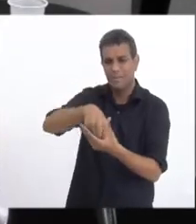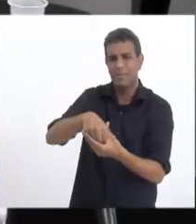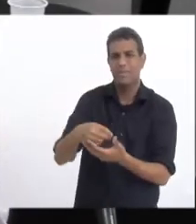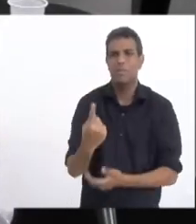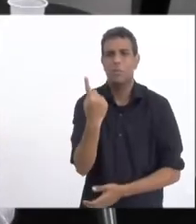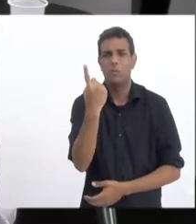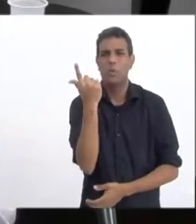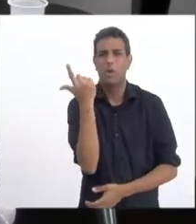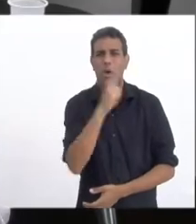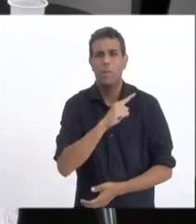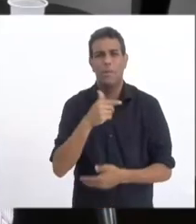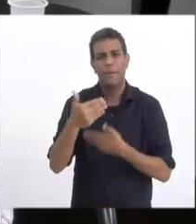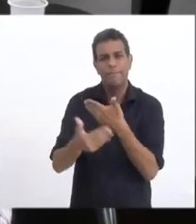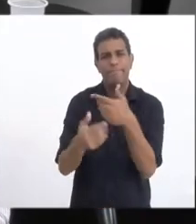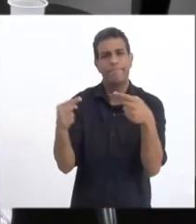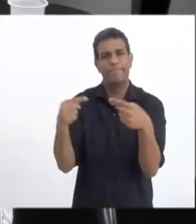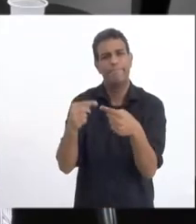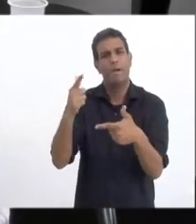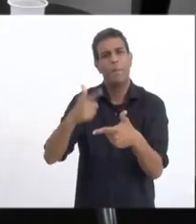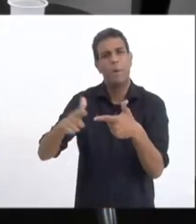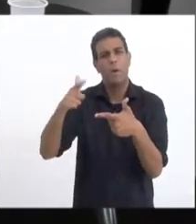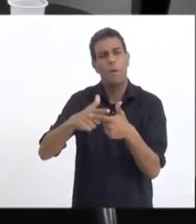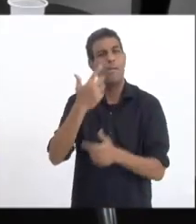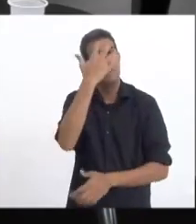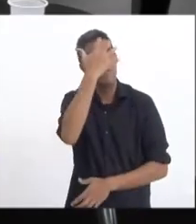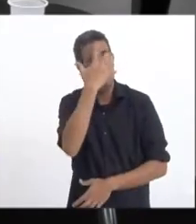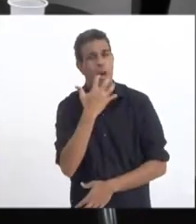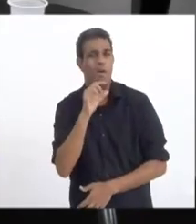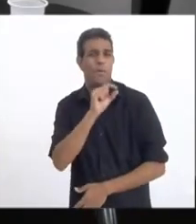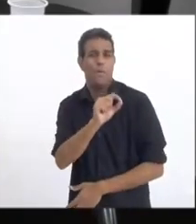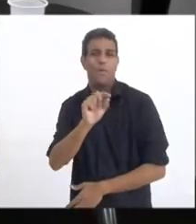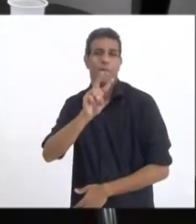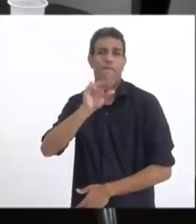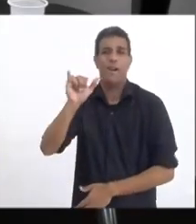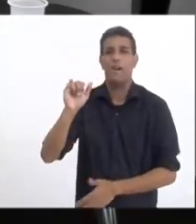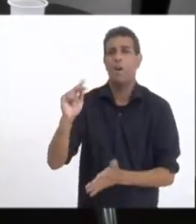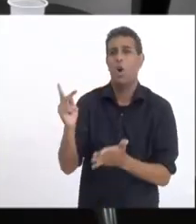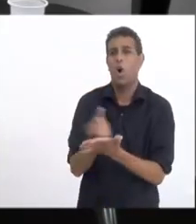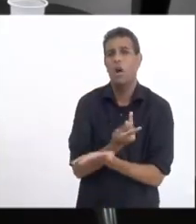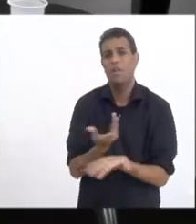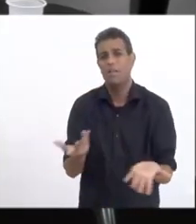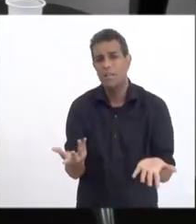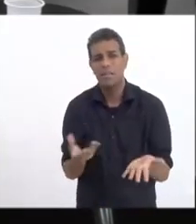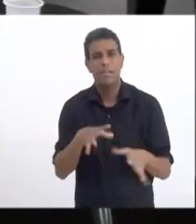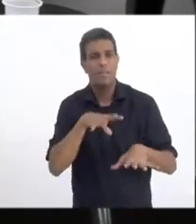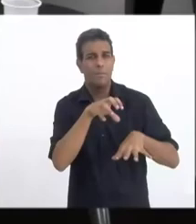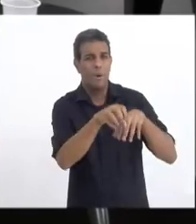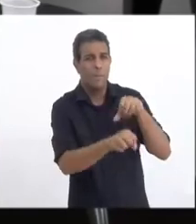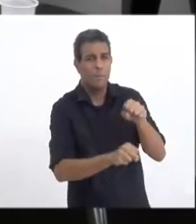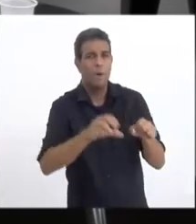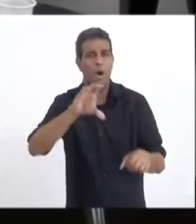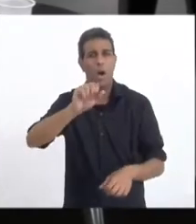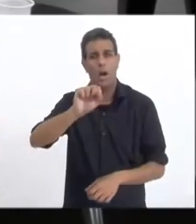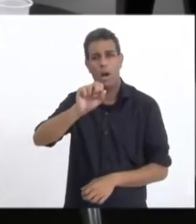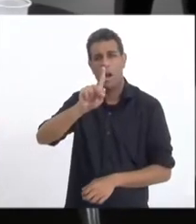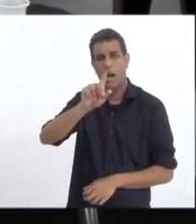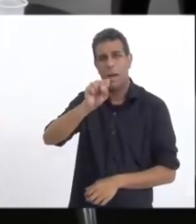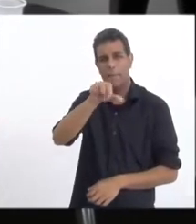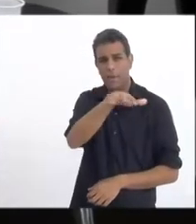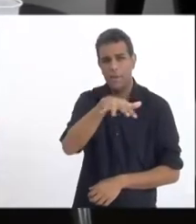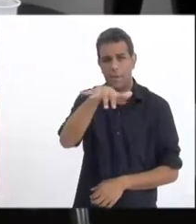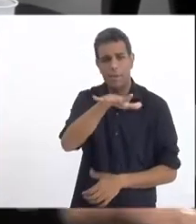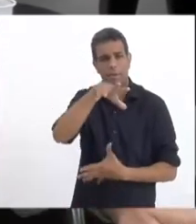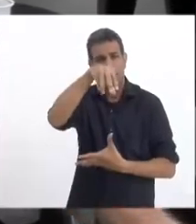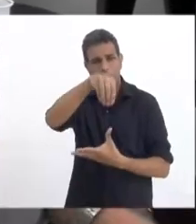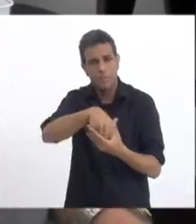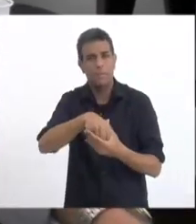um, e esse um não tem fim. O que vai acontecer é você, né, procurar o CAPS AD, procurar o CAPS,